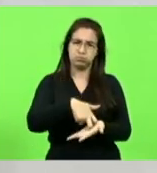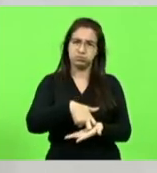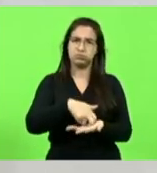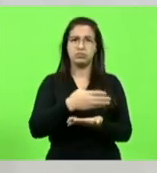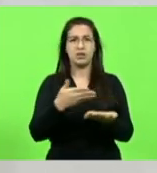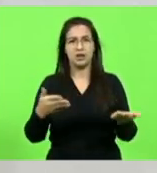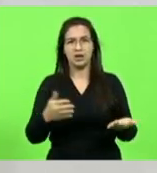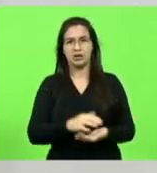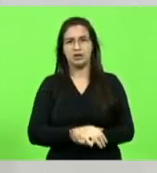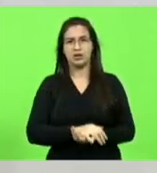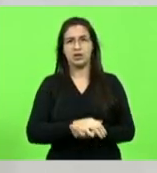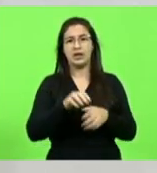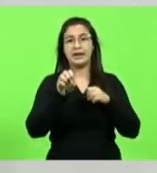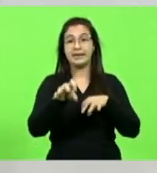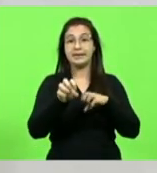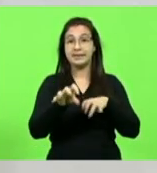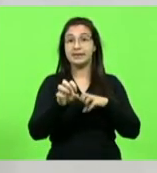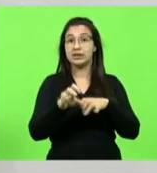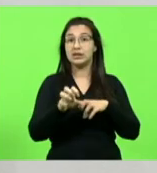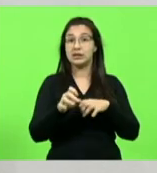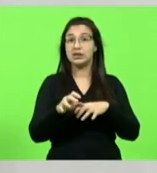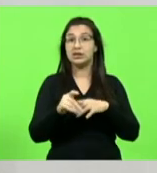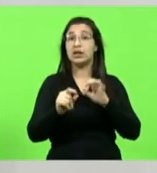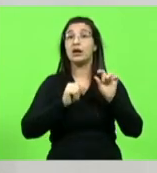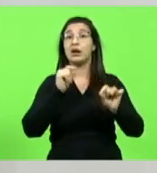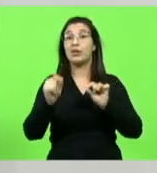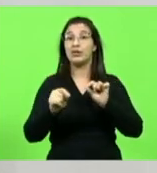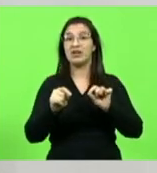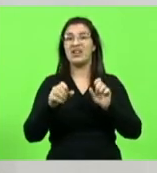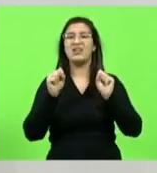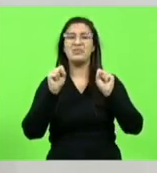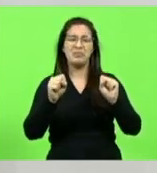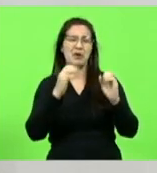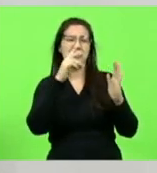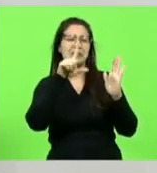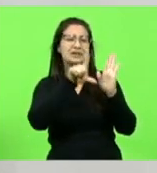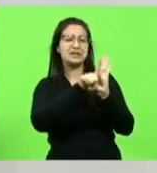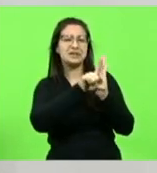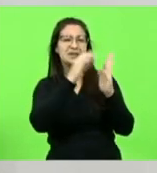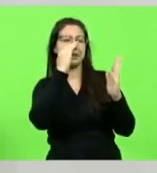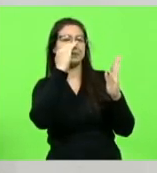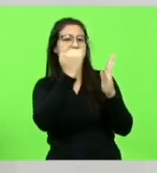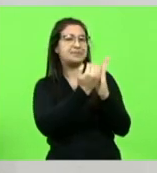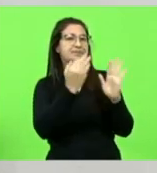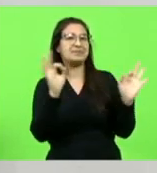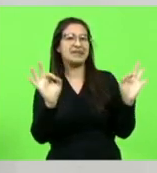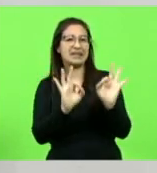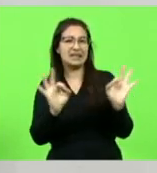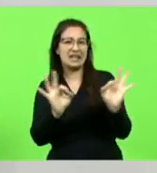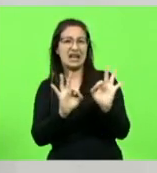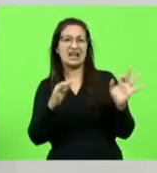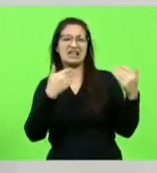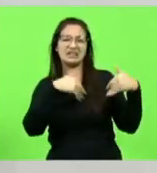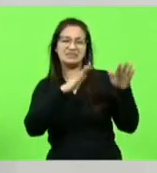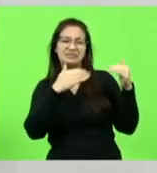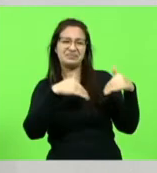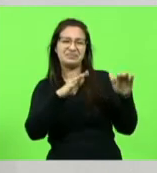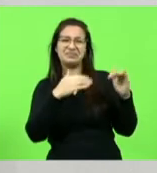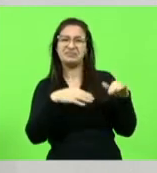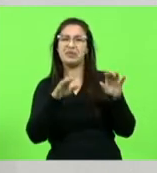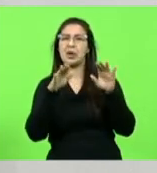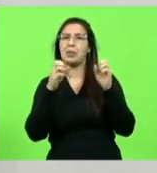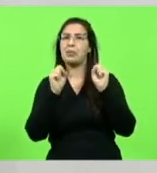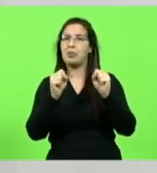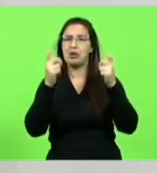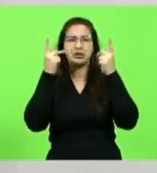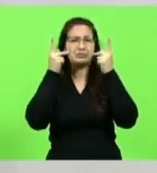estamos ensinando? Podem desrespeitar a lei, podem descumprir decisões judiciais, cumpram se quiserem. É isso